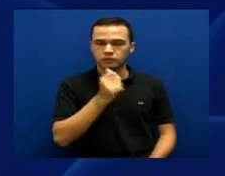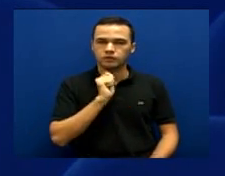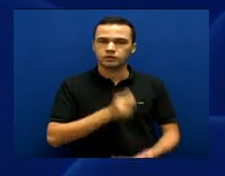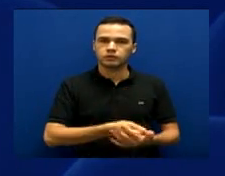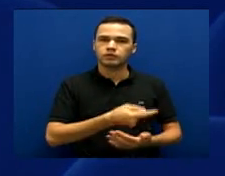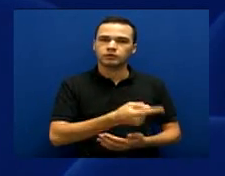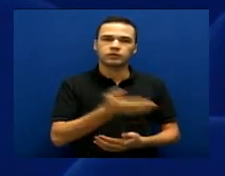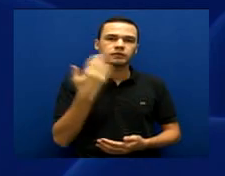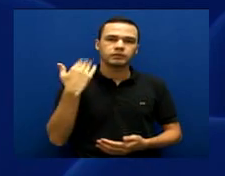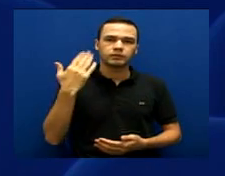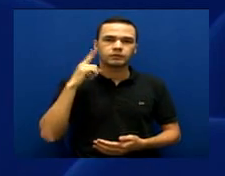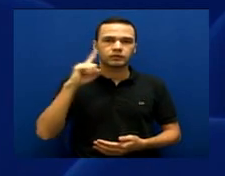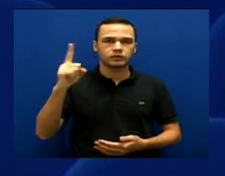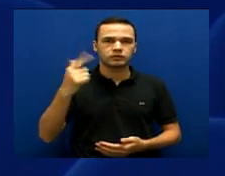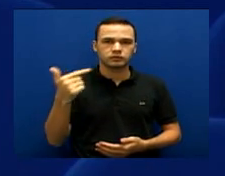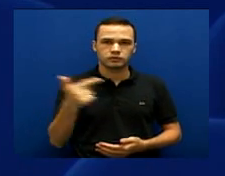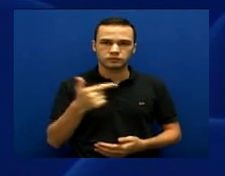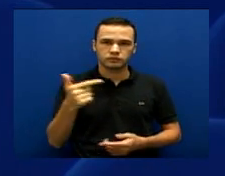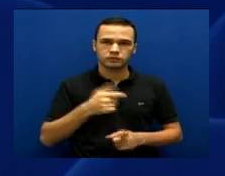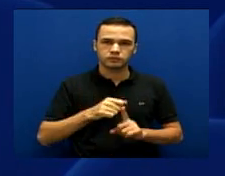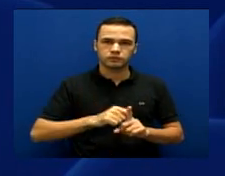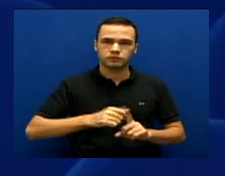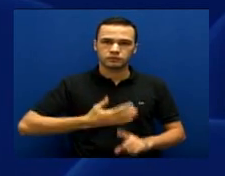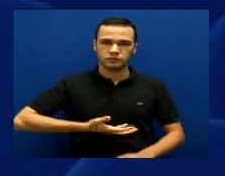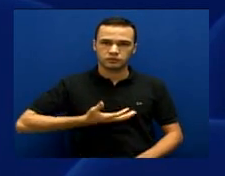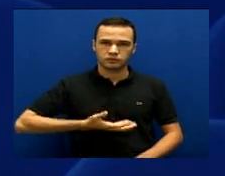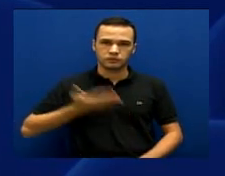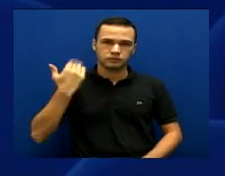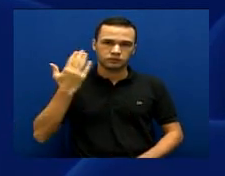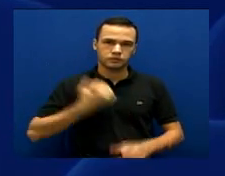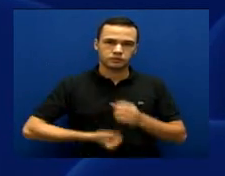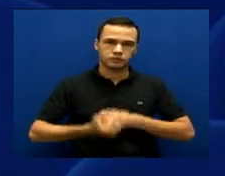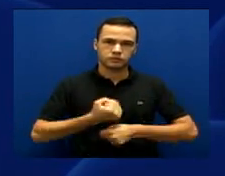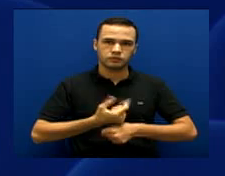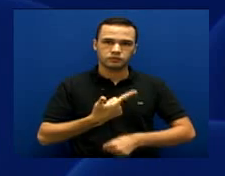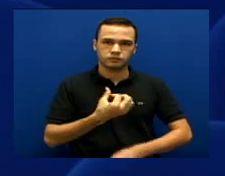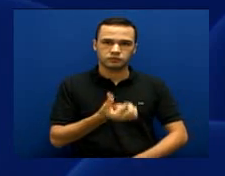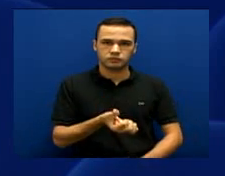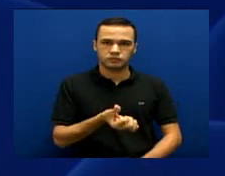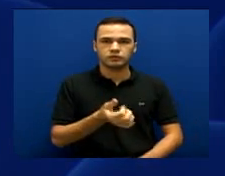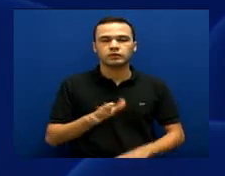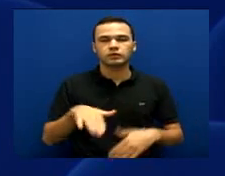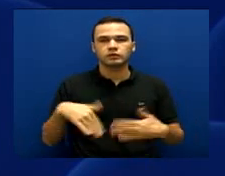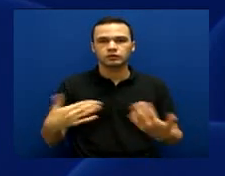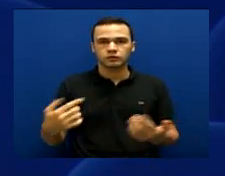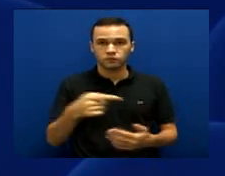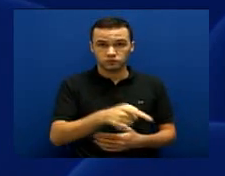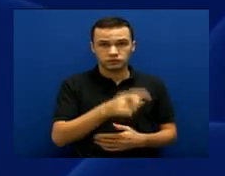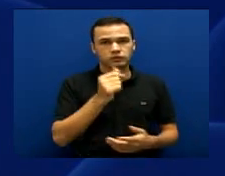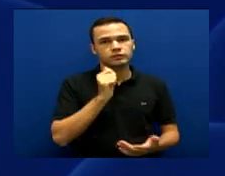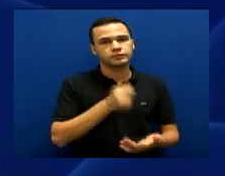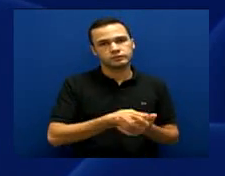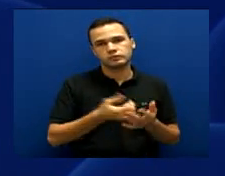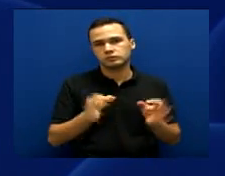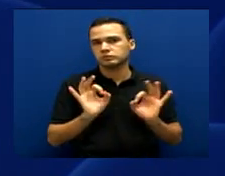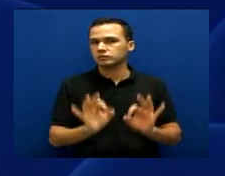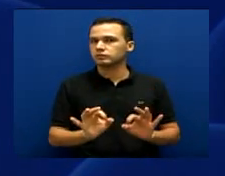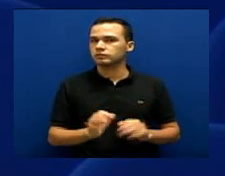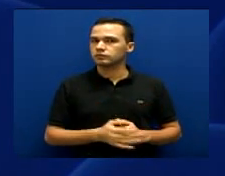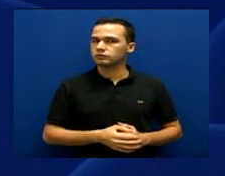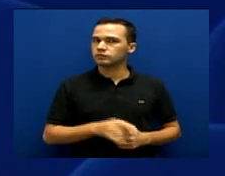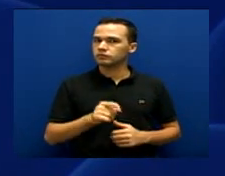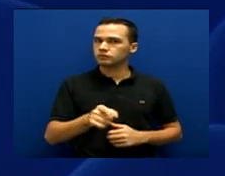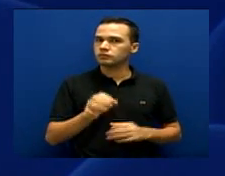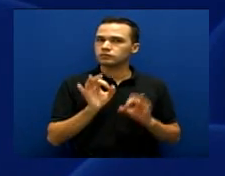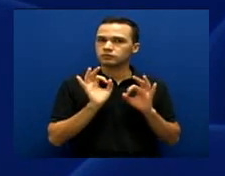feito no dia 22/12 do ano passado ok então é isso justifica porque isso tá eu sou